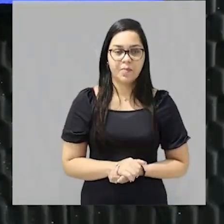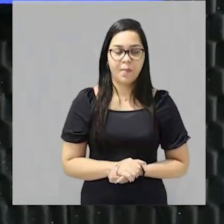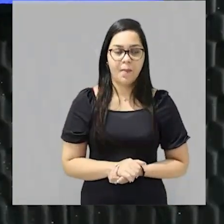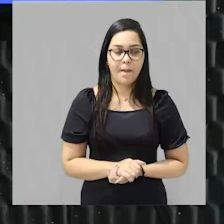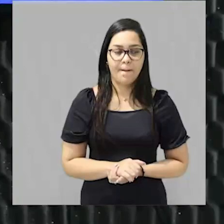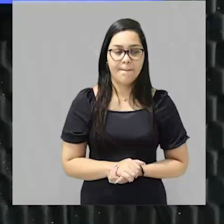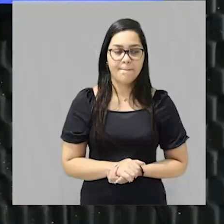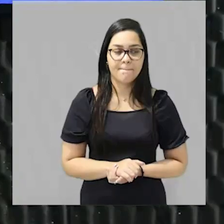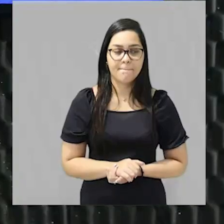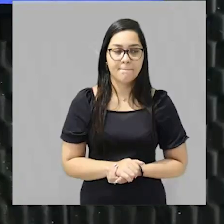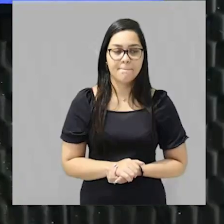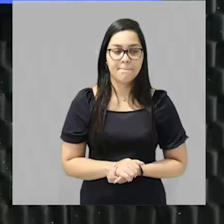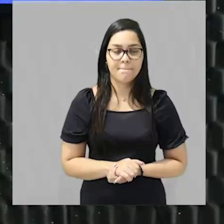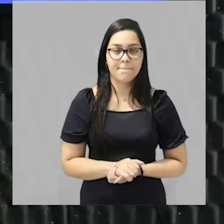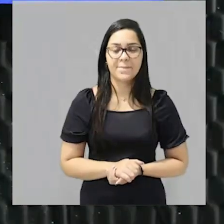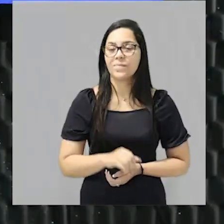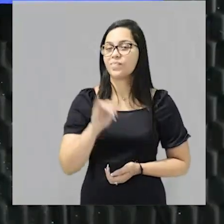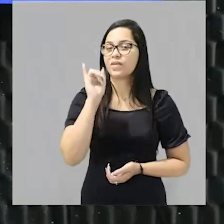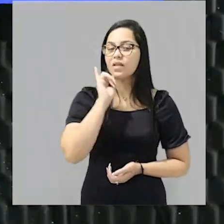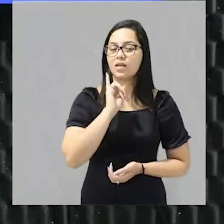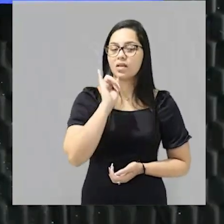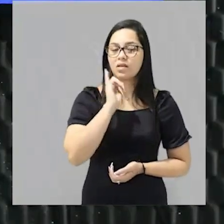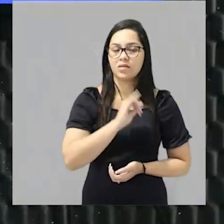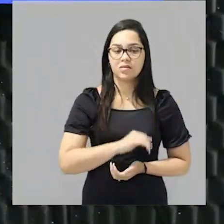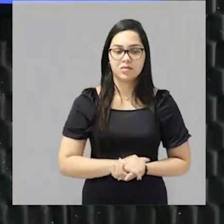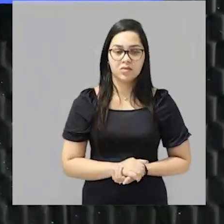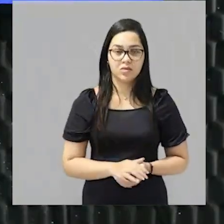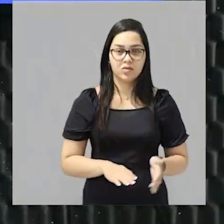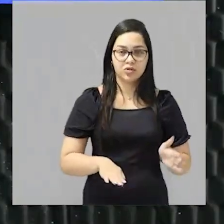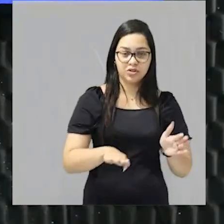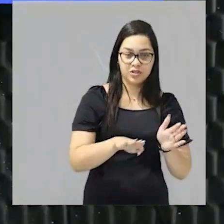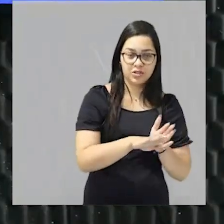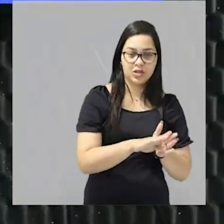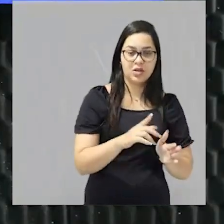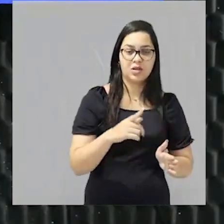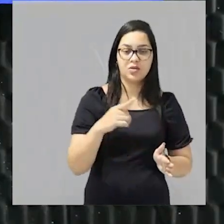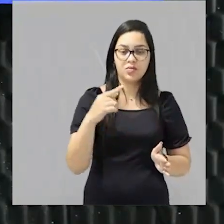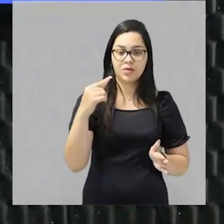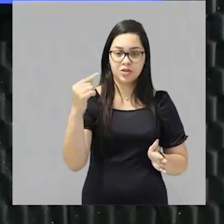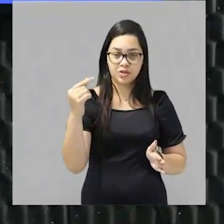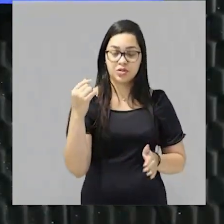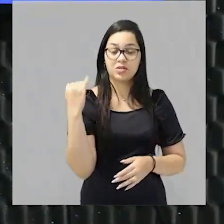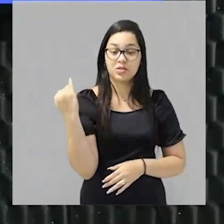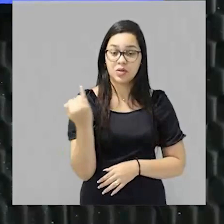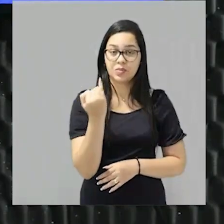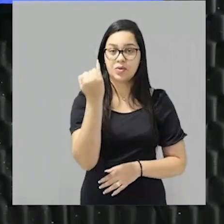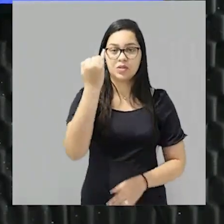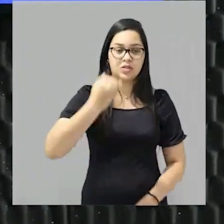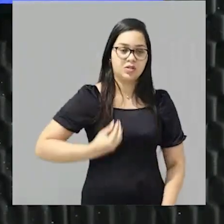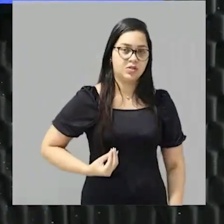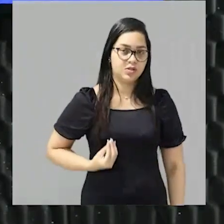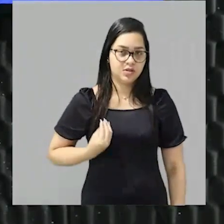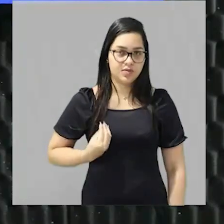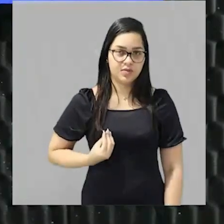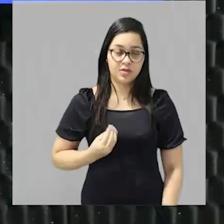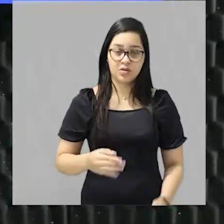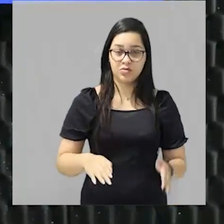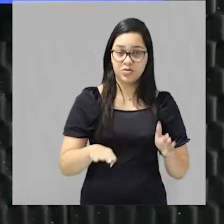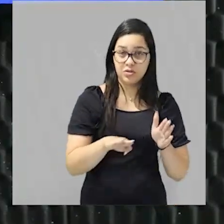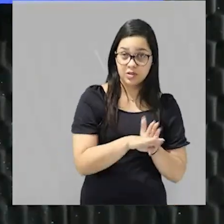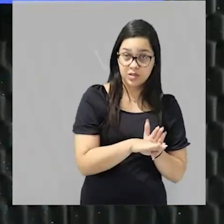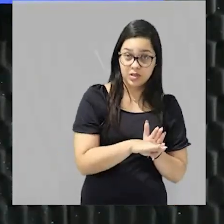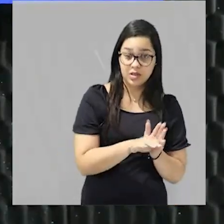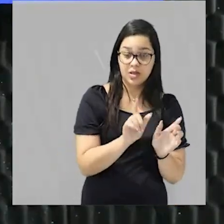né, o contrário. Exemplos aqui, ó. O chegar e o partir são dois lados cruciais da vida. Então, chegar